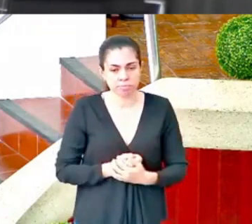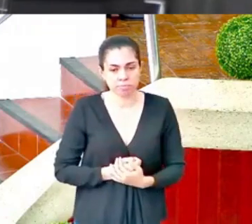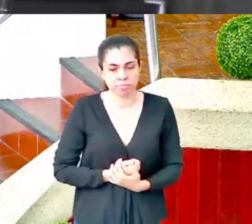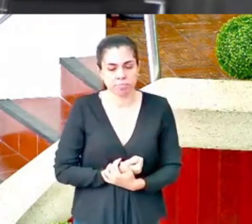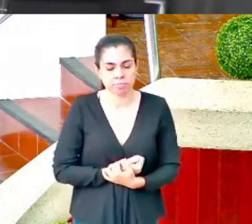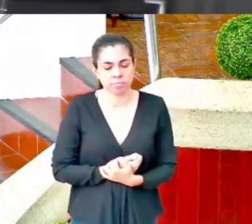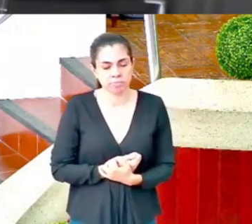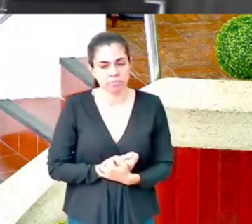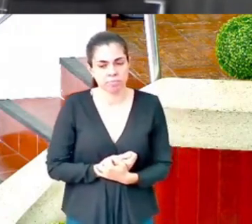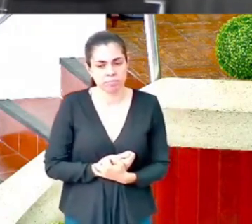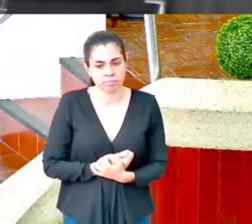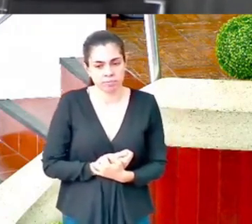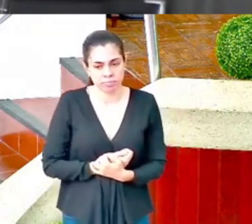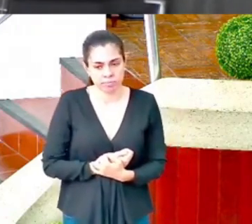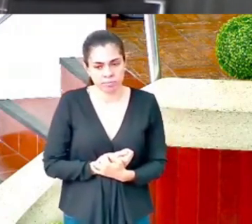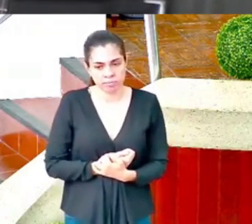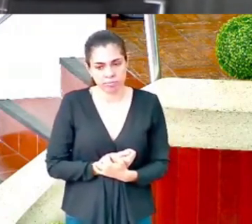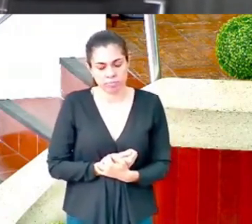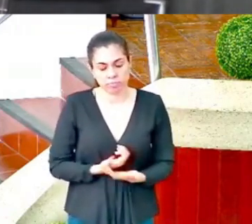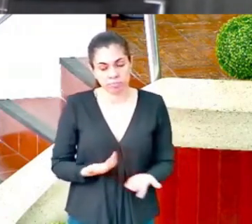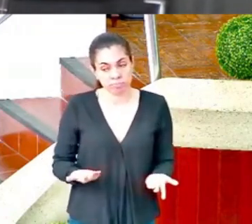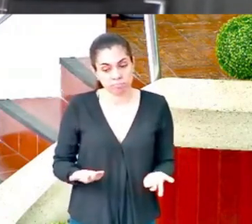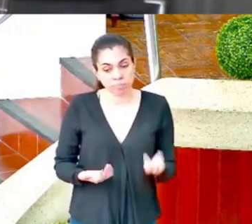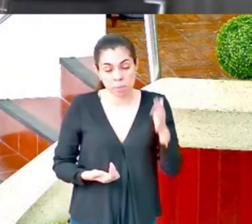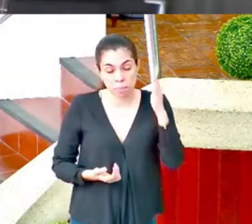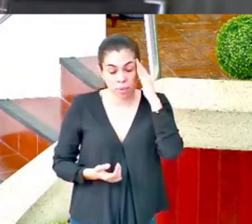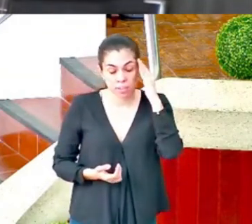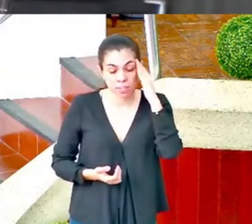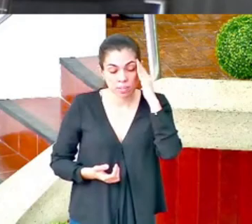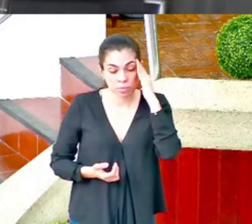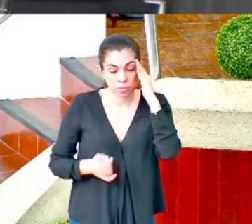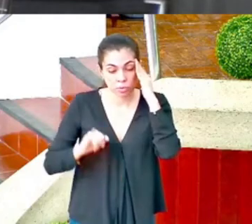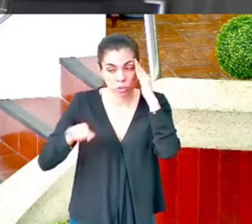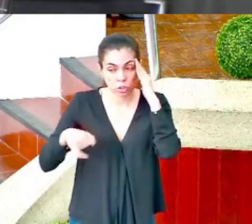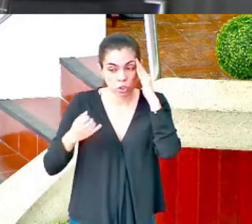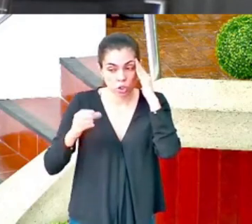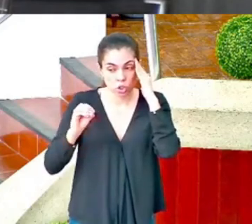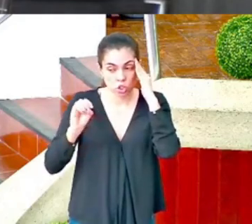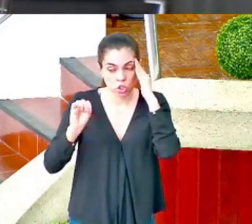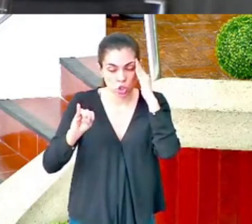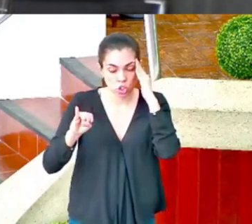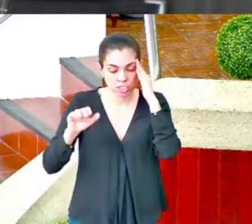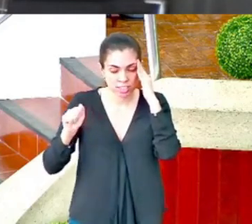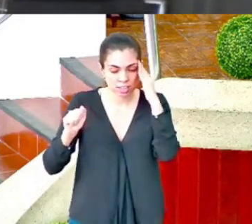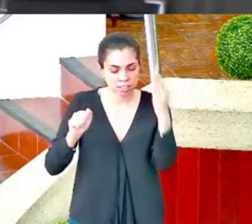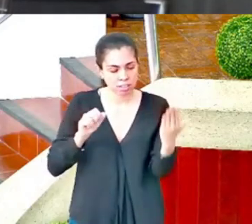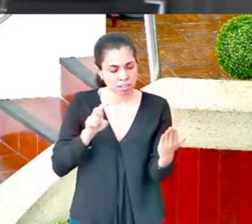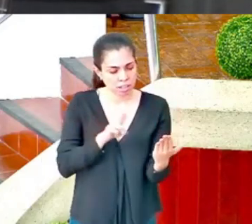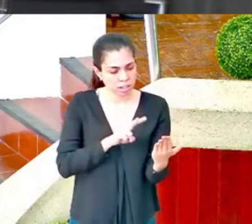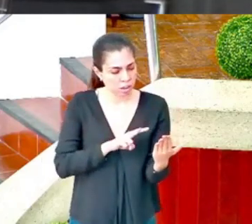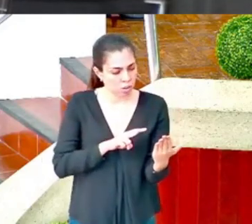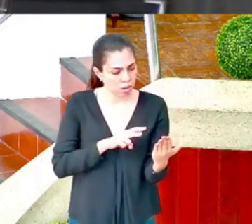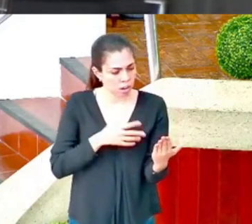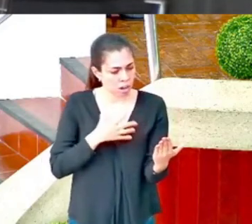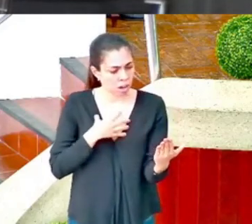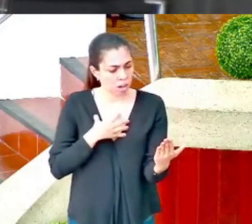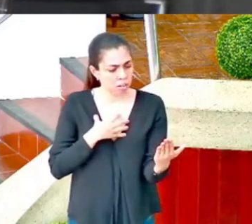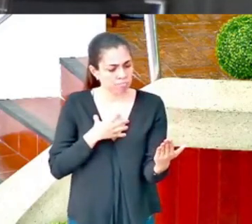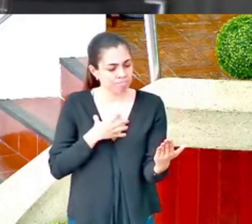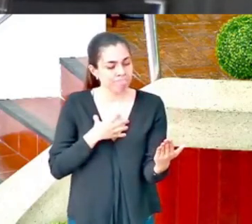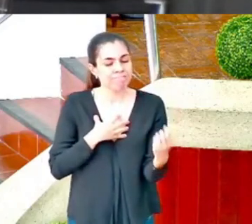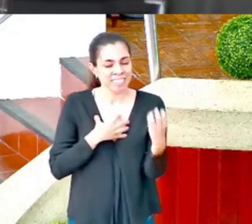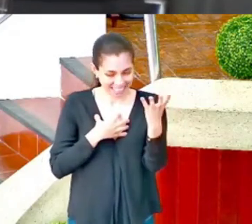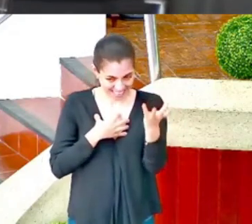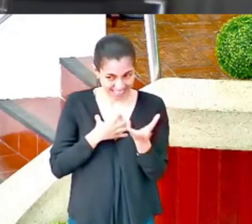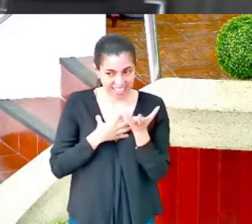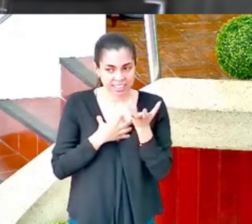Josias, a palavra encontrou no ponto do seu arrependimento. É bonito ver o que Josias fez depois. Se você quiser ler,